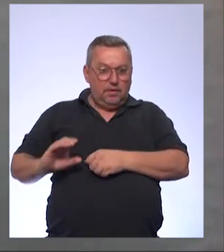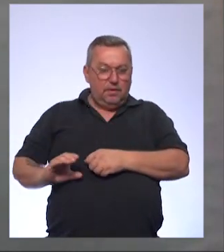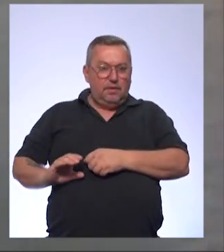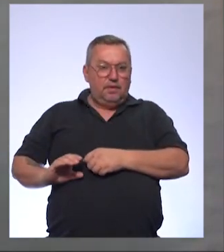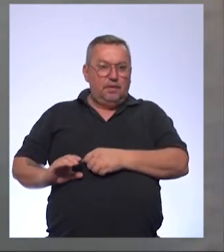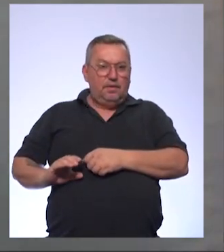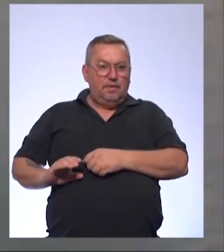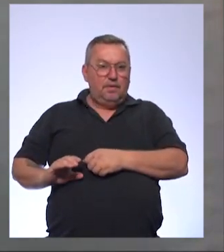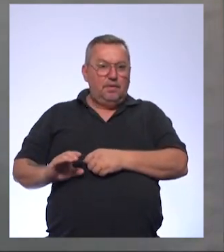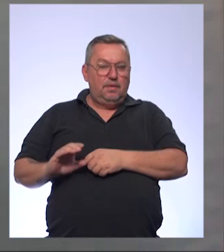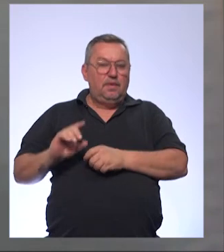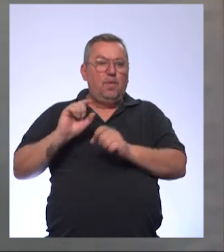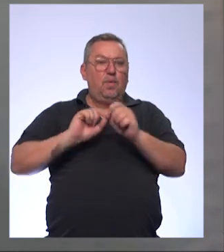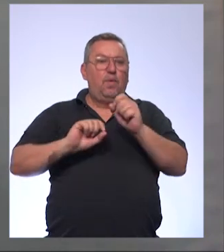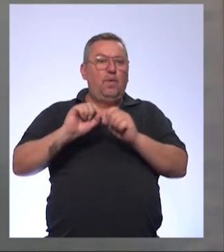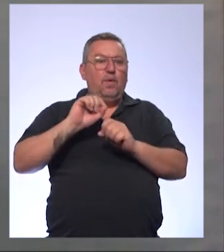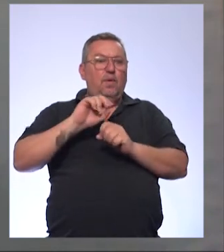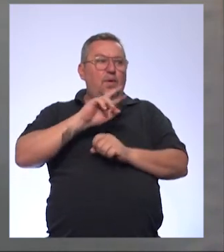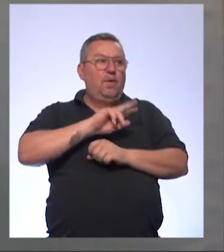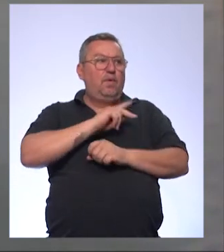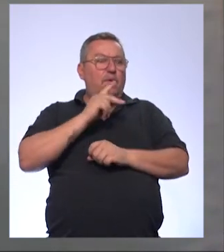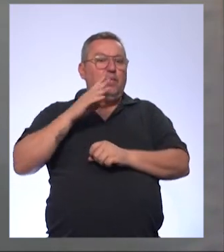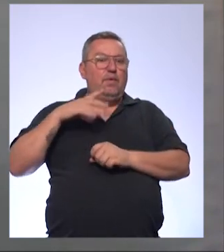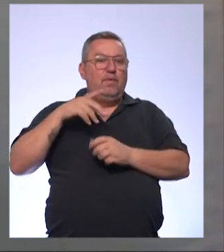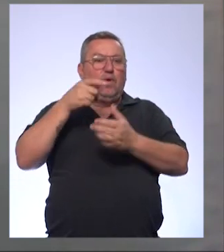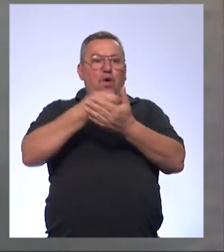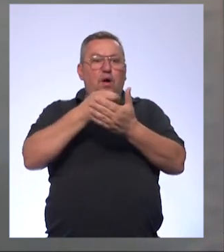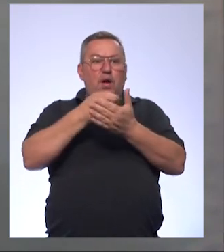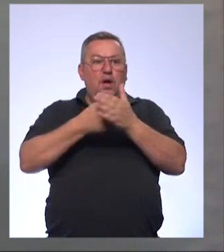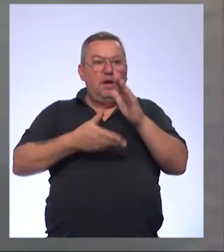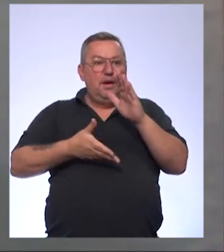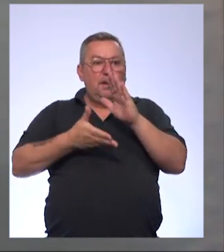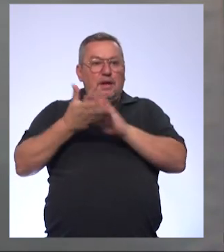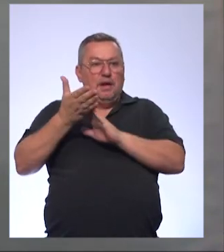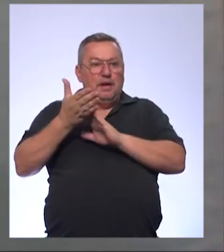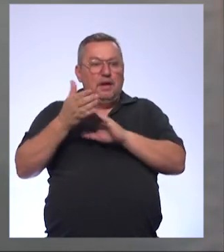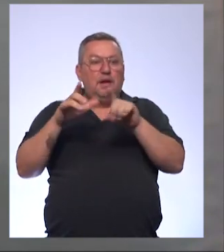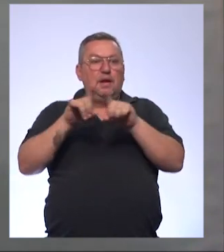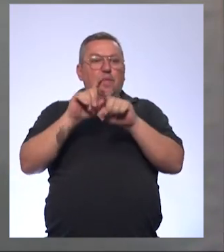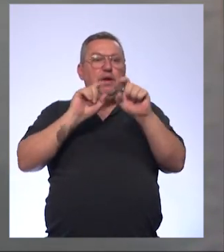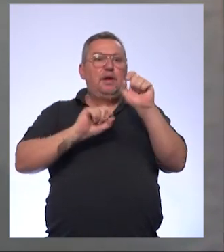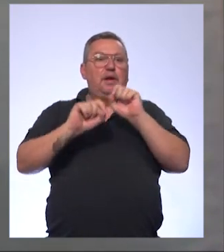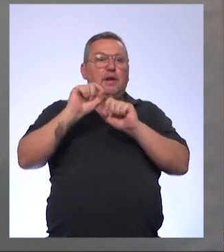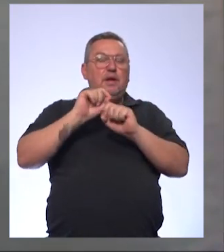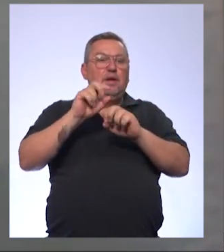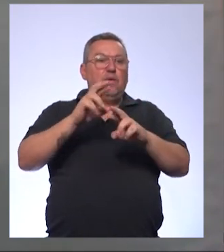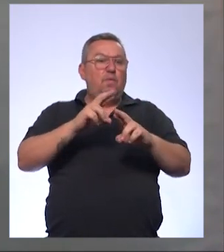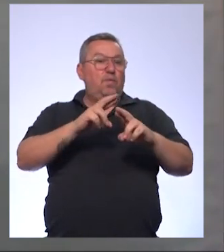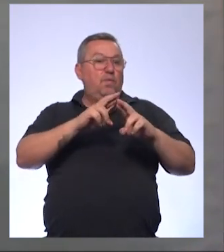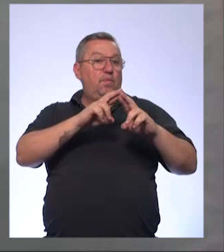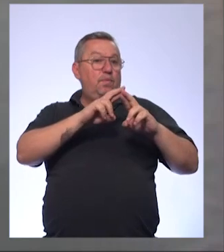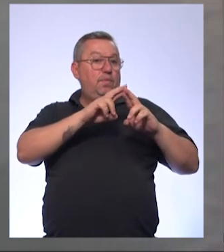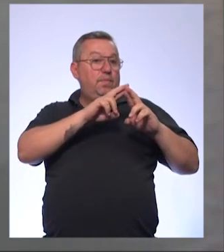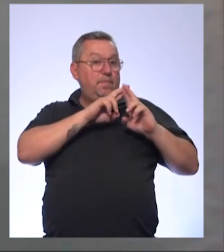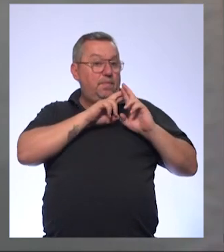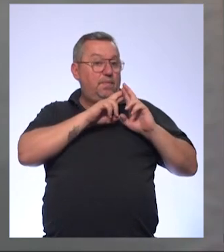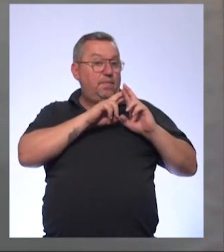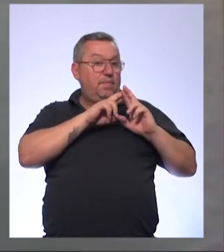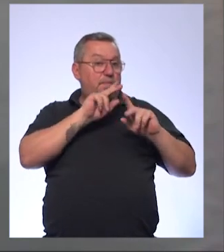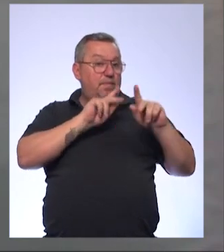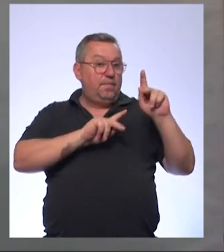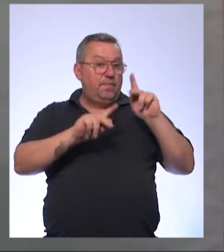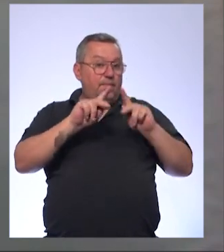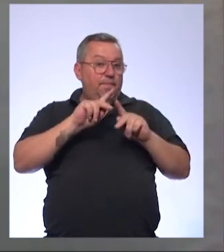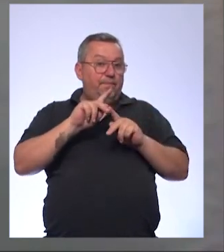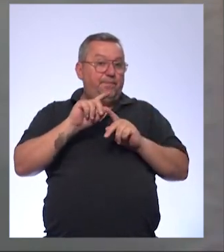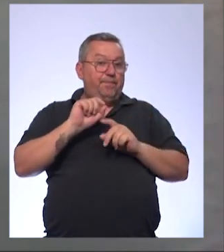foi obrigado a sair das suas terras. Inclusive, quem foi o responsável? Qual foi a civilização